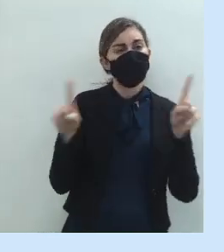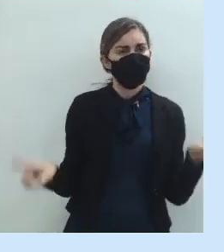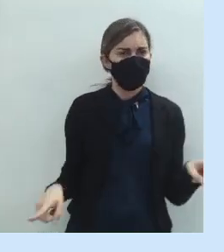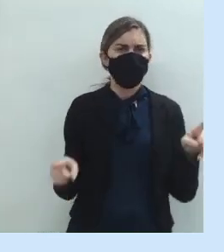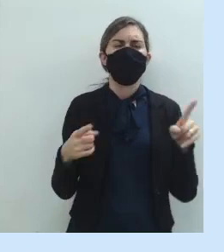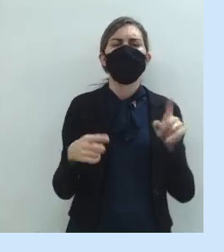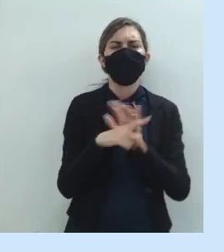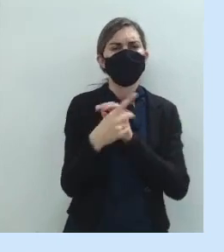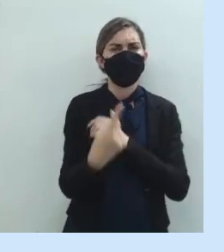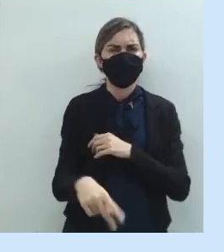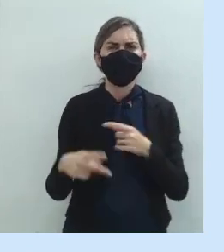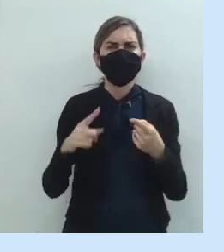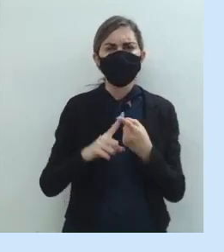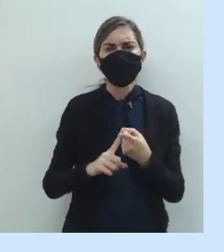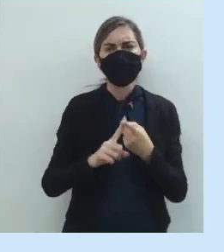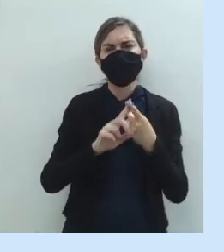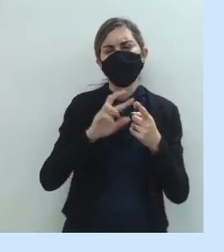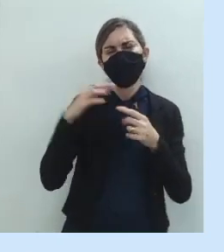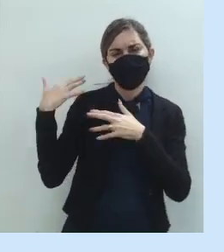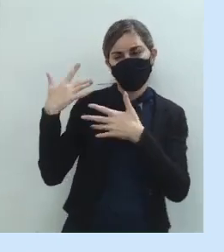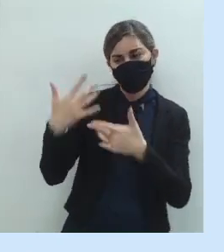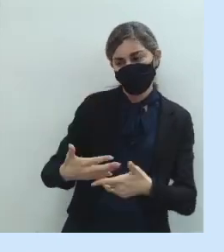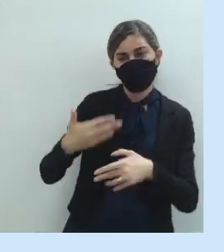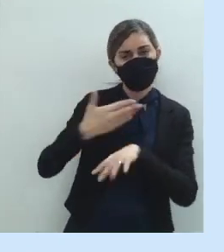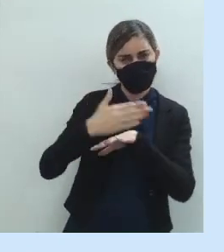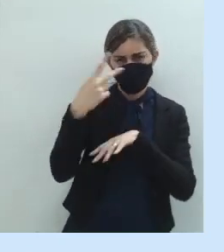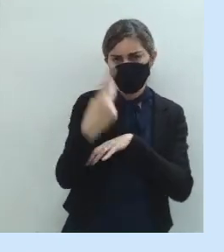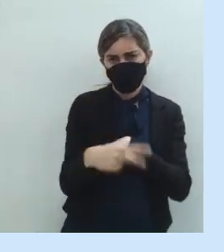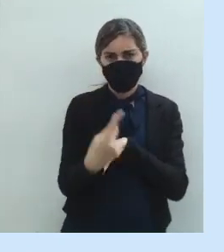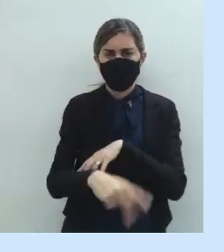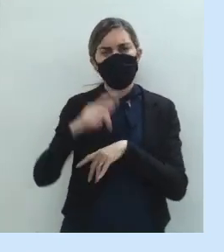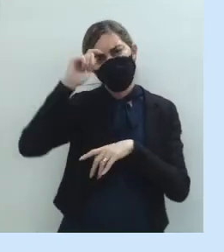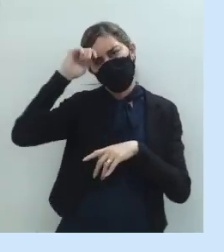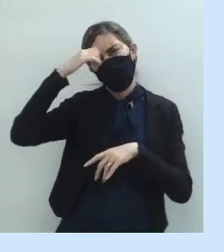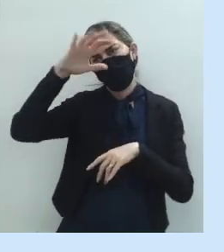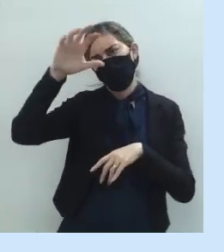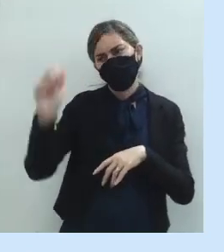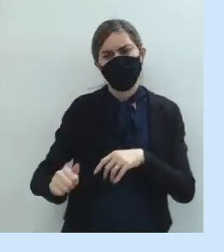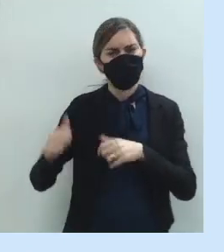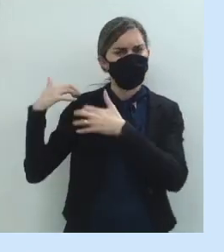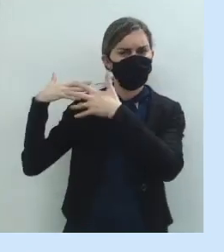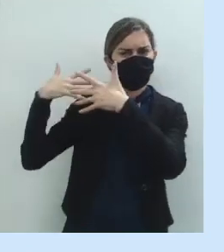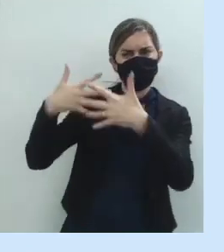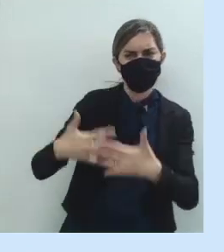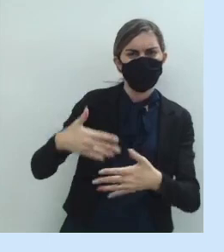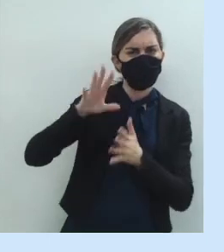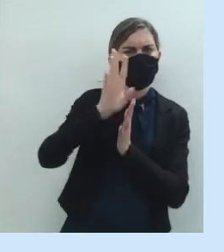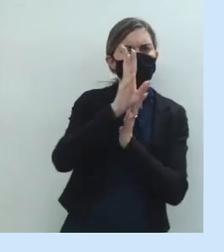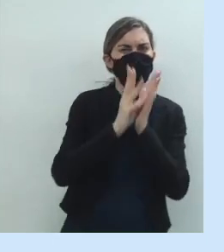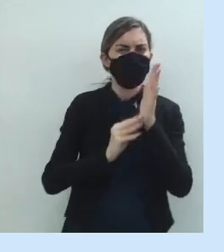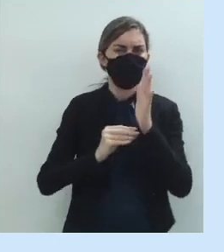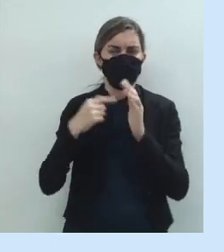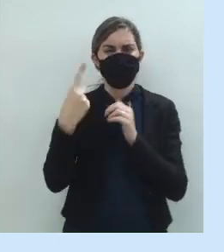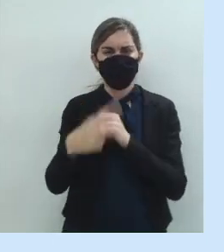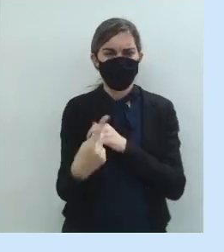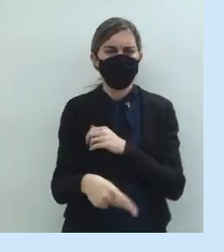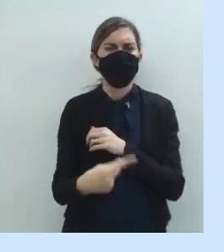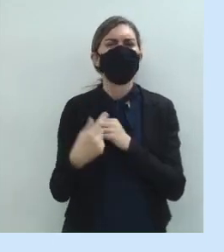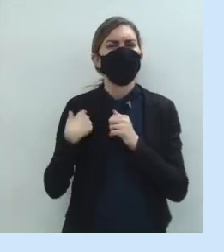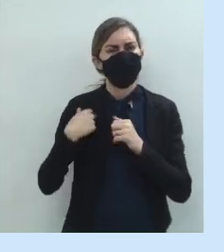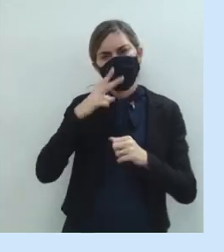instrumentos de percussão advindos da nossa ancestralidade africana, eles vinham bem forte,